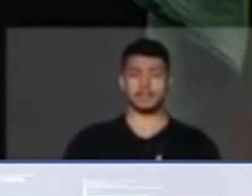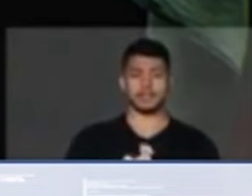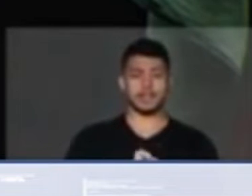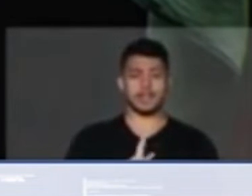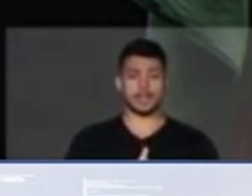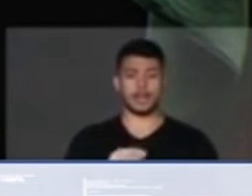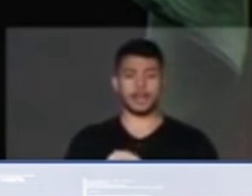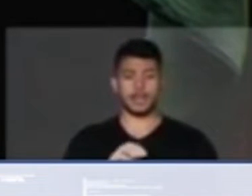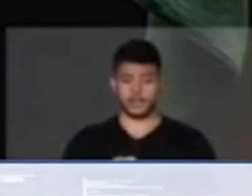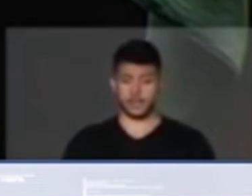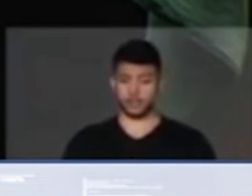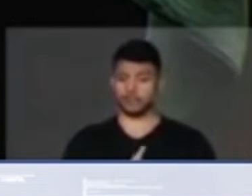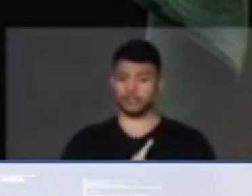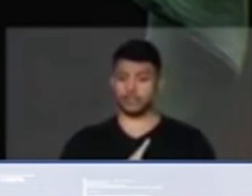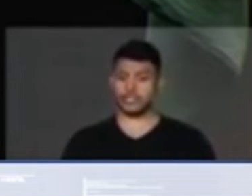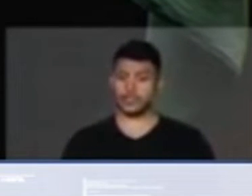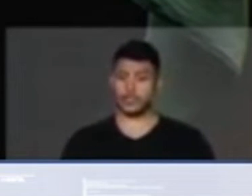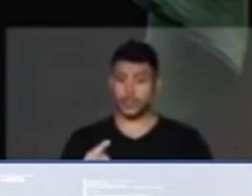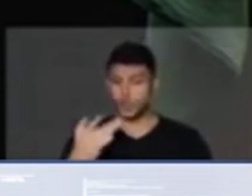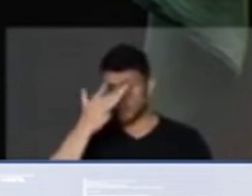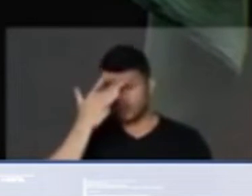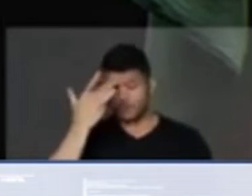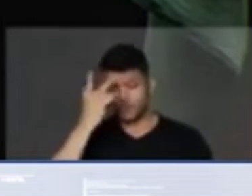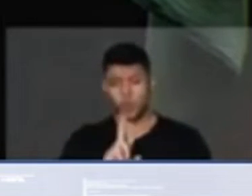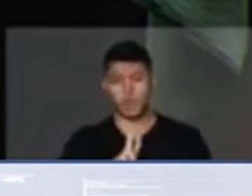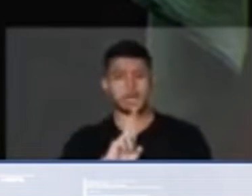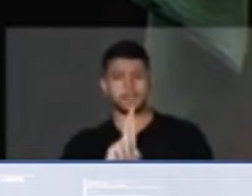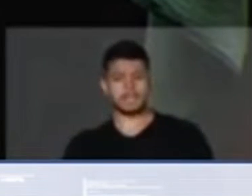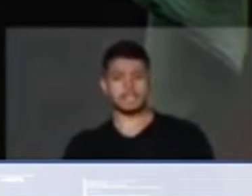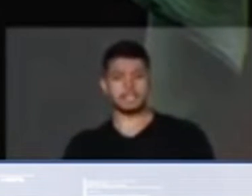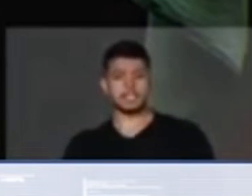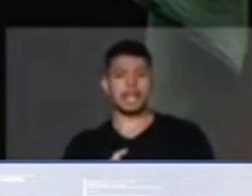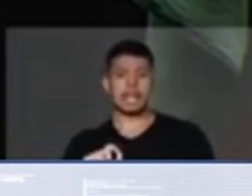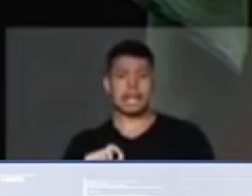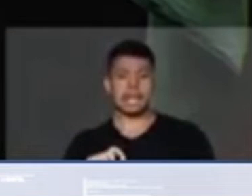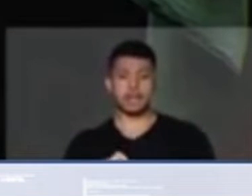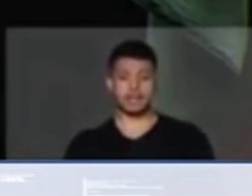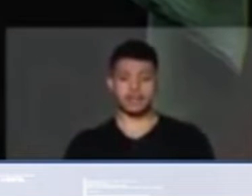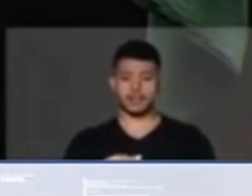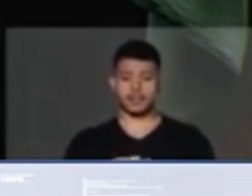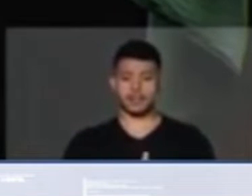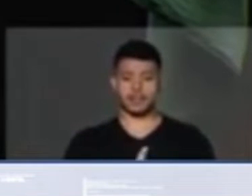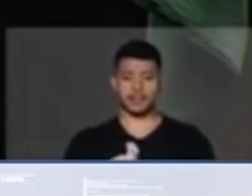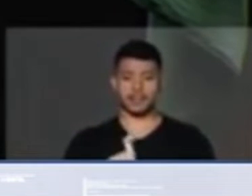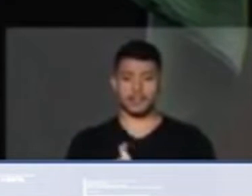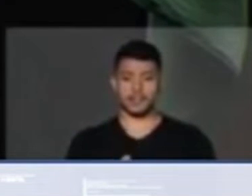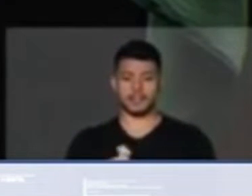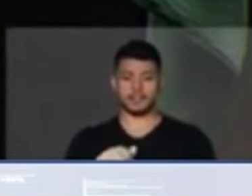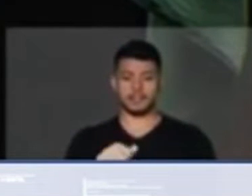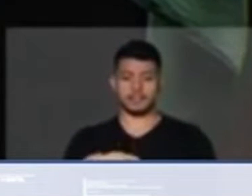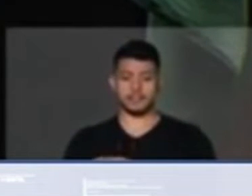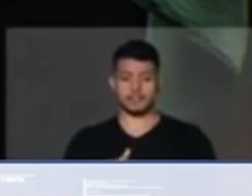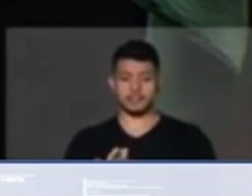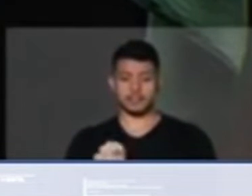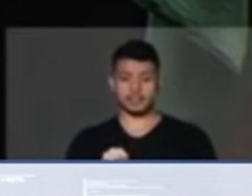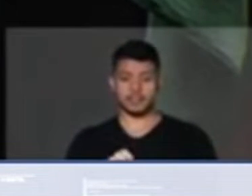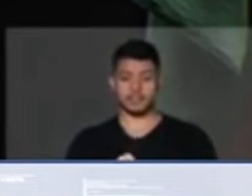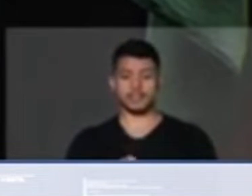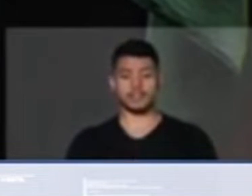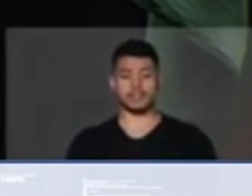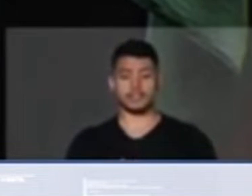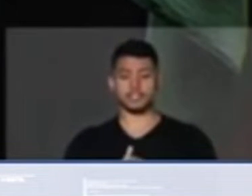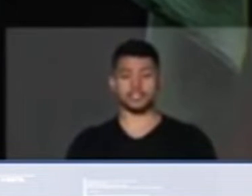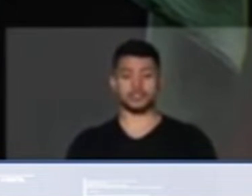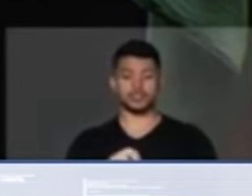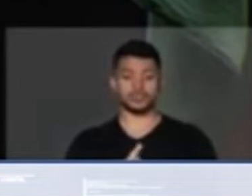nessas negociações com o Paraguai pelo senhor Alexandre Giordano, do PSL, que é suplente do